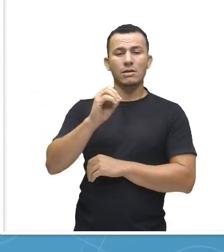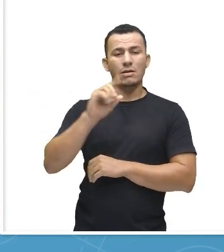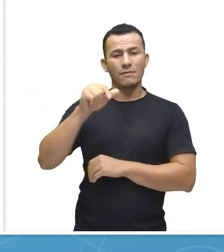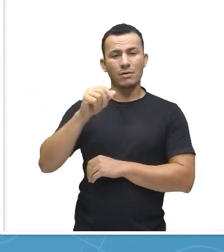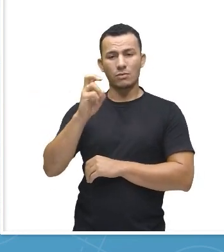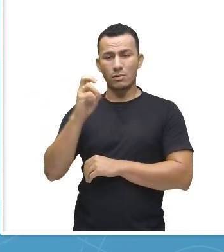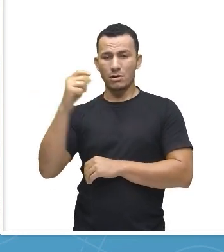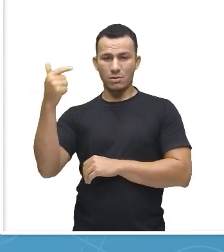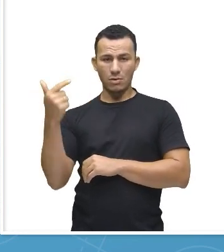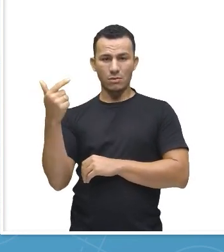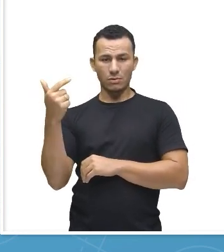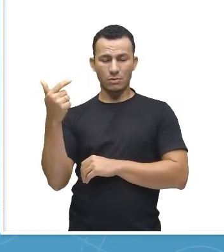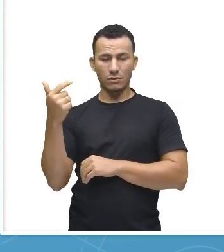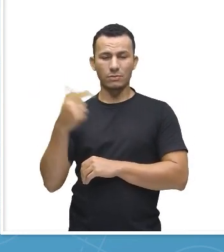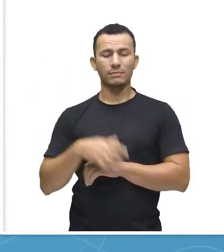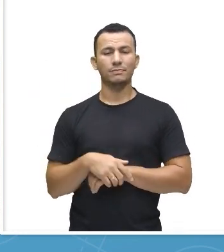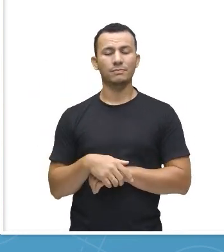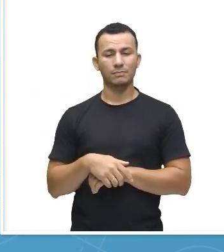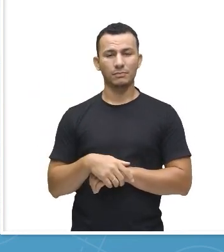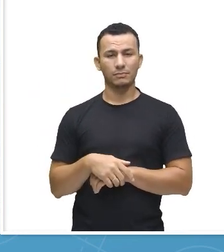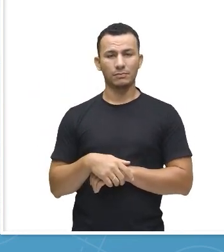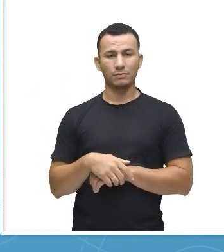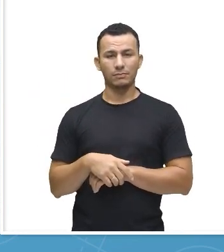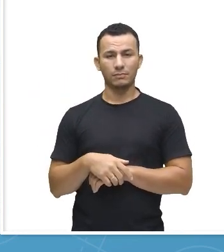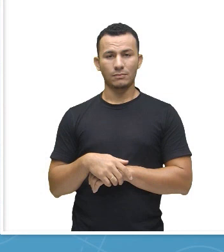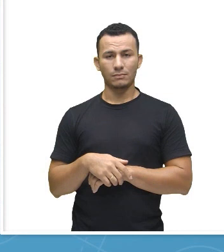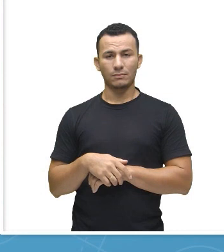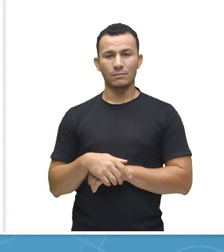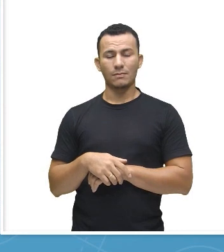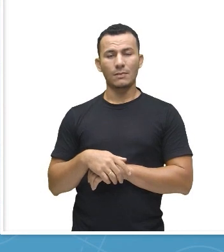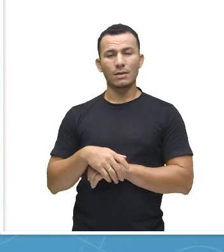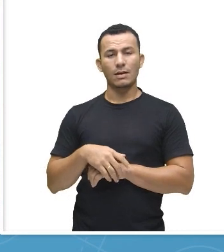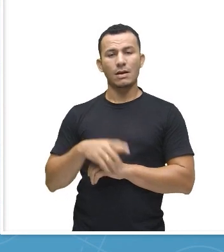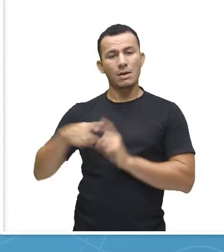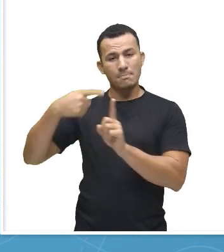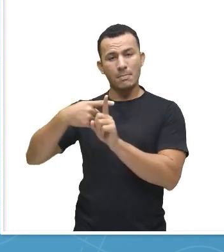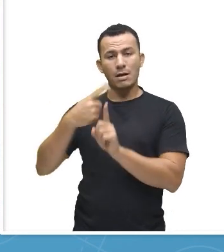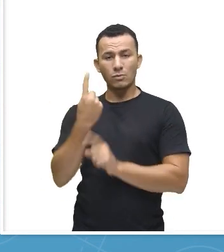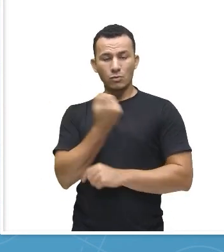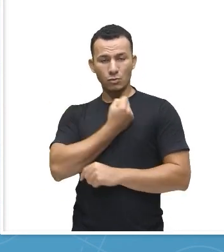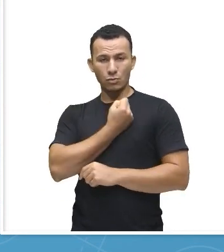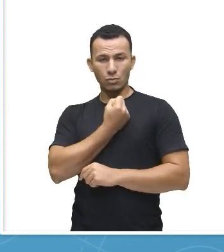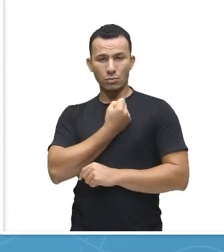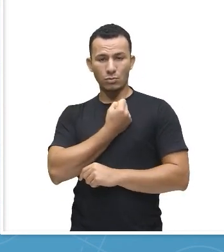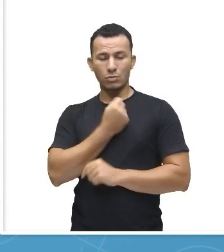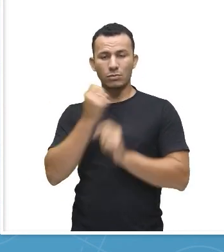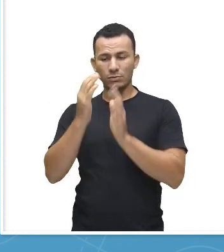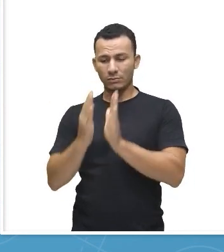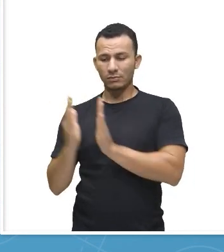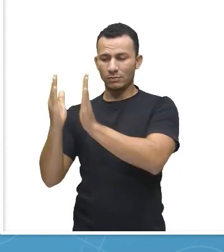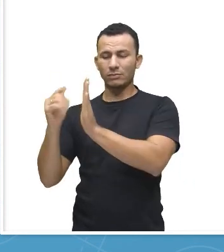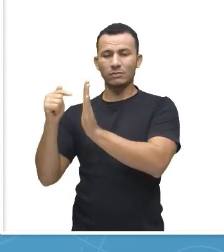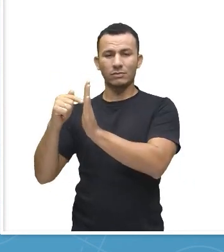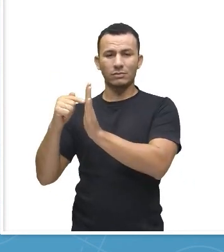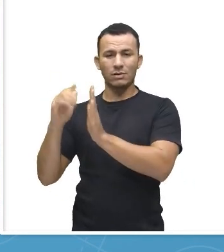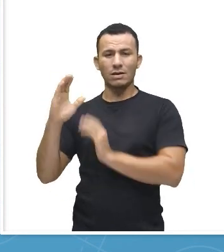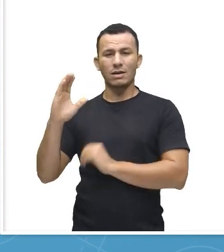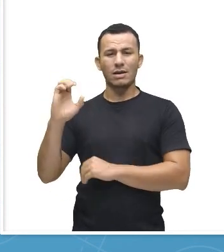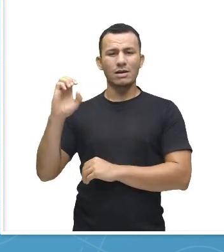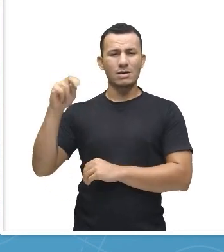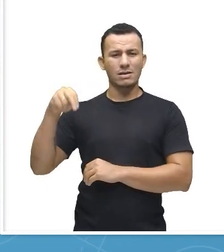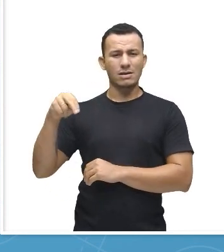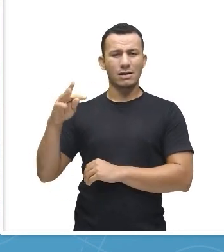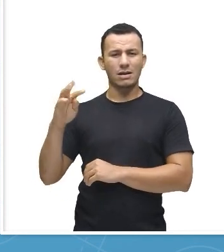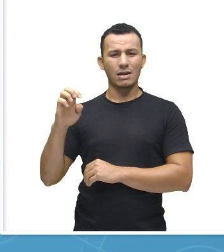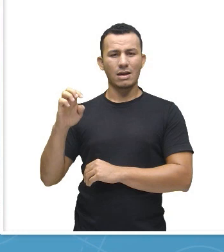0,52. Então, como está na mais uma casa, né? Essa aqui é a casa dos centésimos. Como você faz a